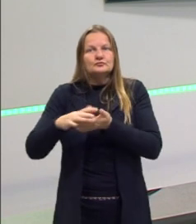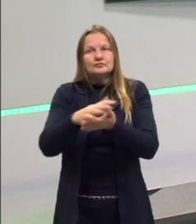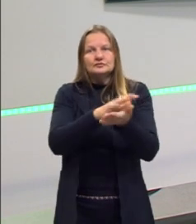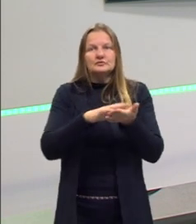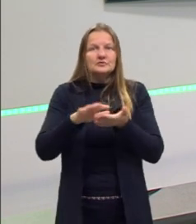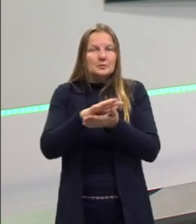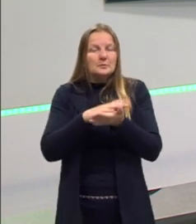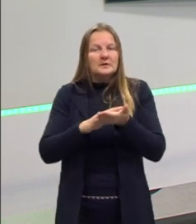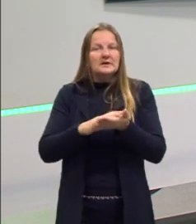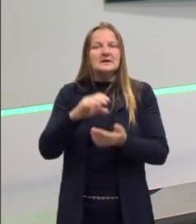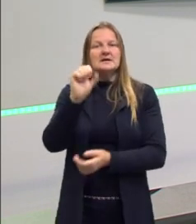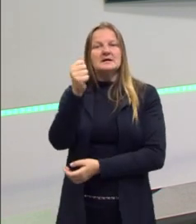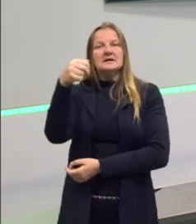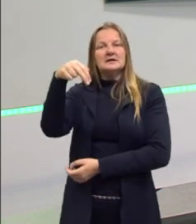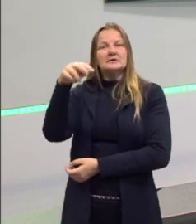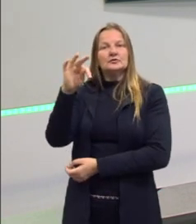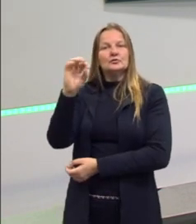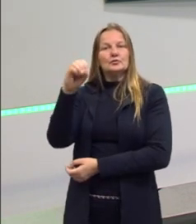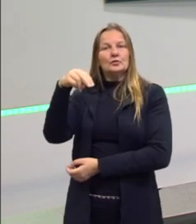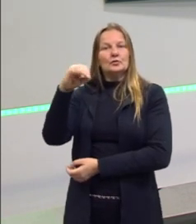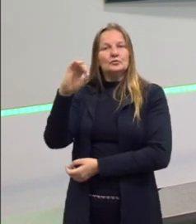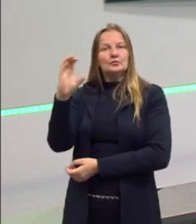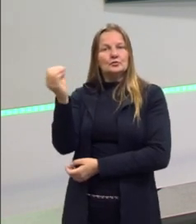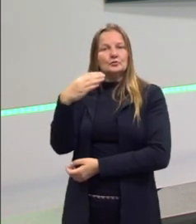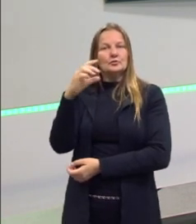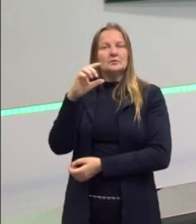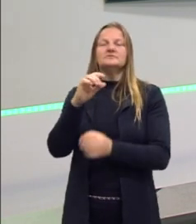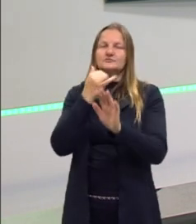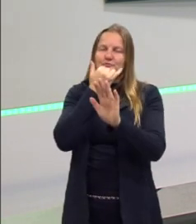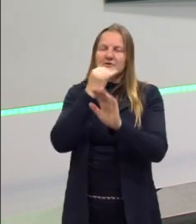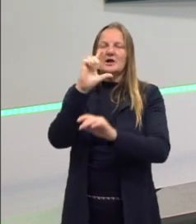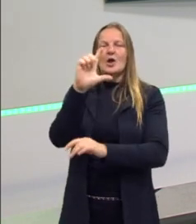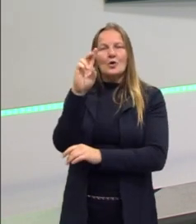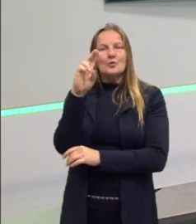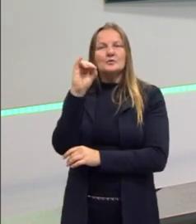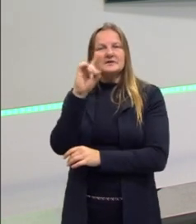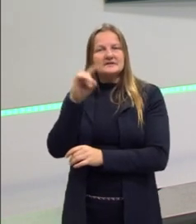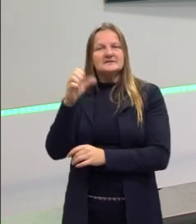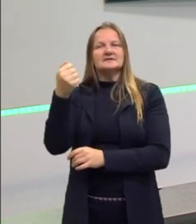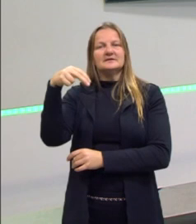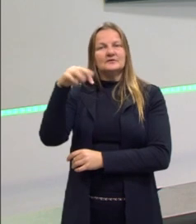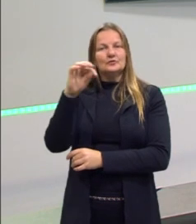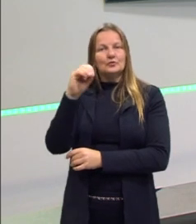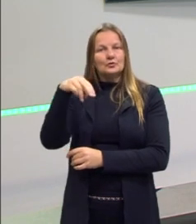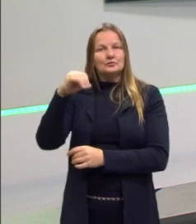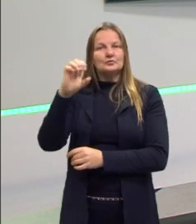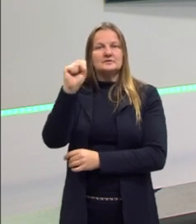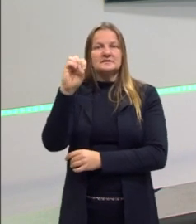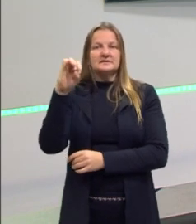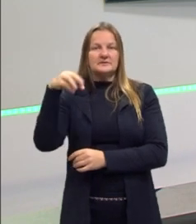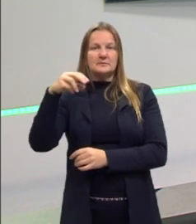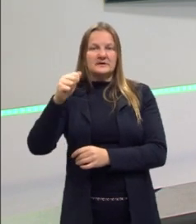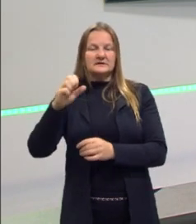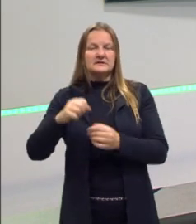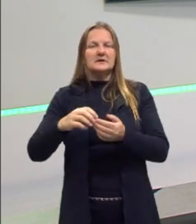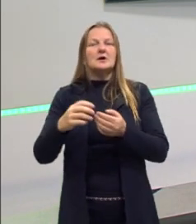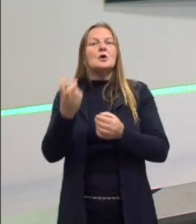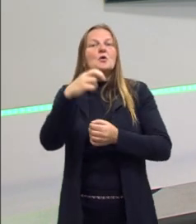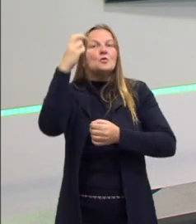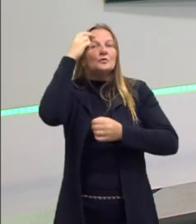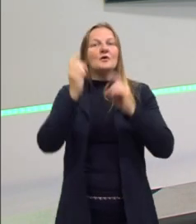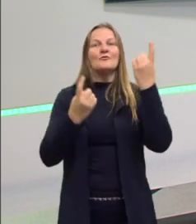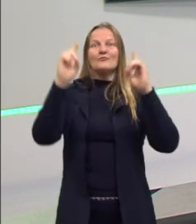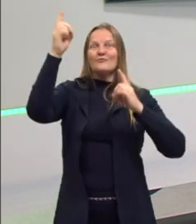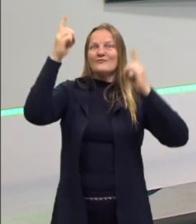que é o Luiz Antonio Simas eu sigo aí no Twitter ele fala coisas muito legais sobre o carnaval sobre uma cultura popular